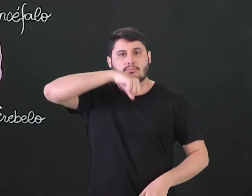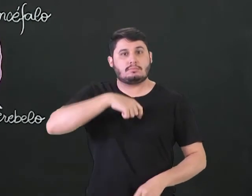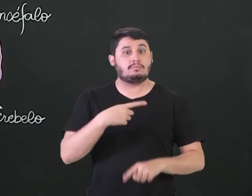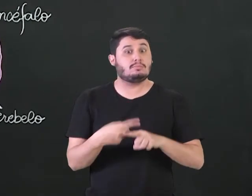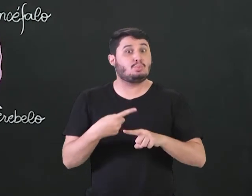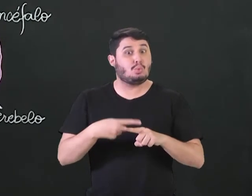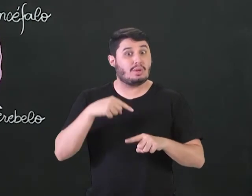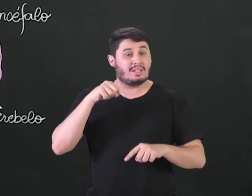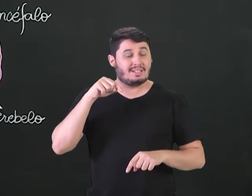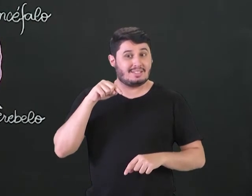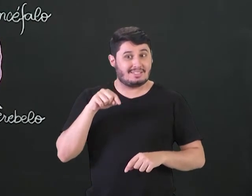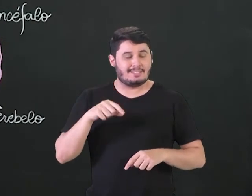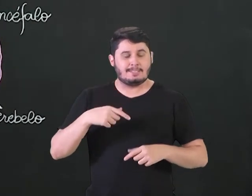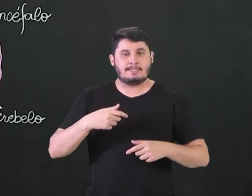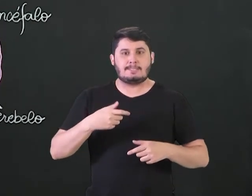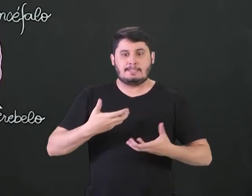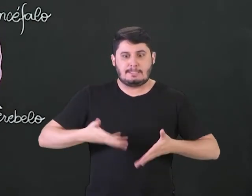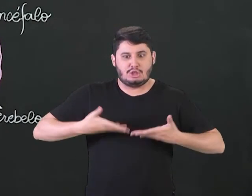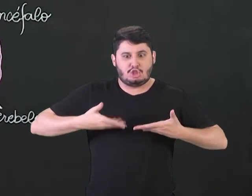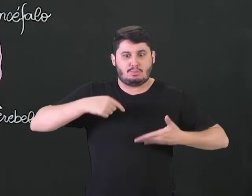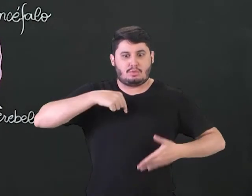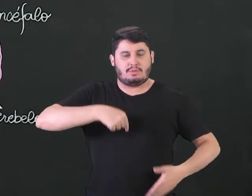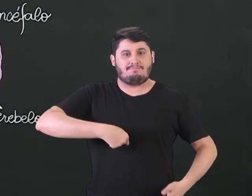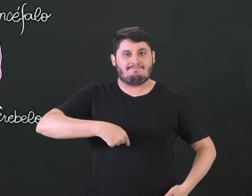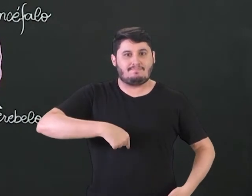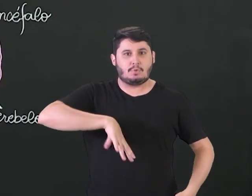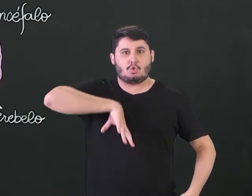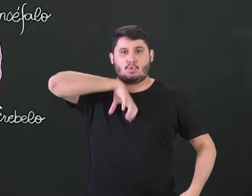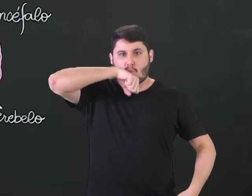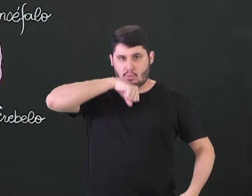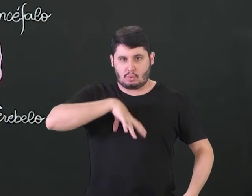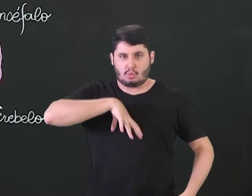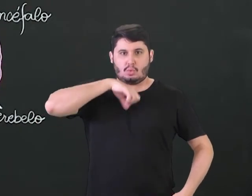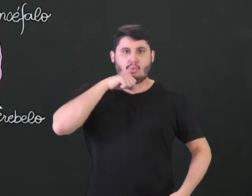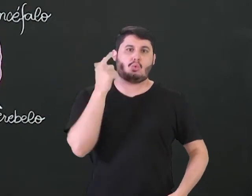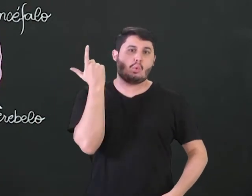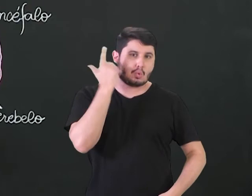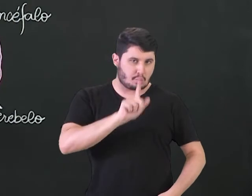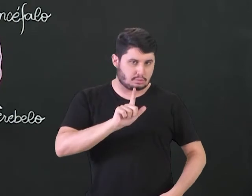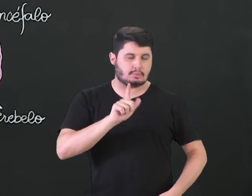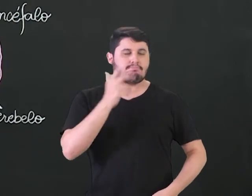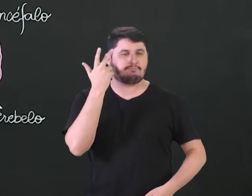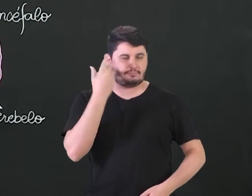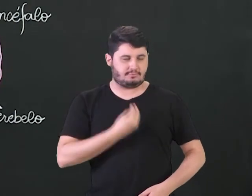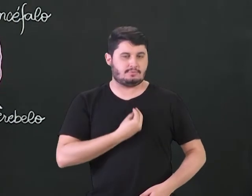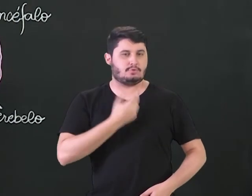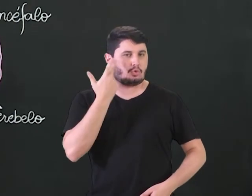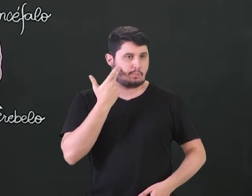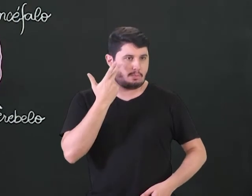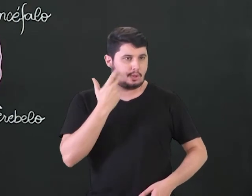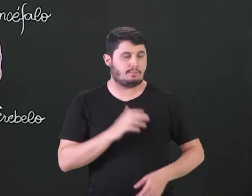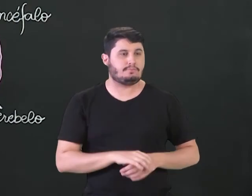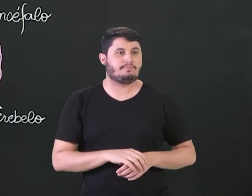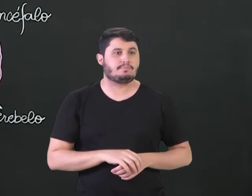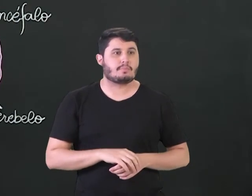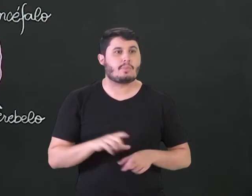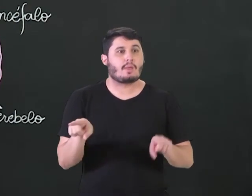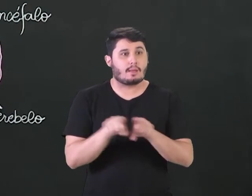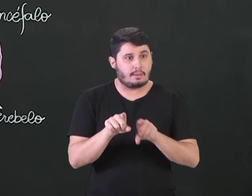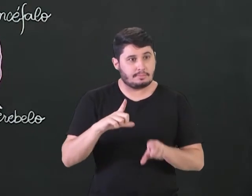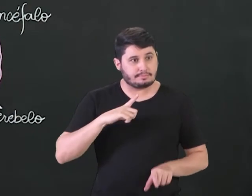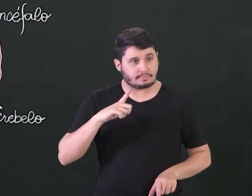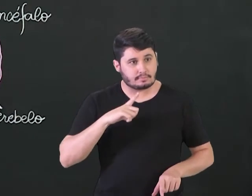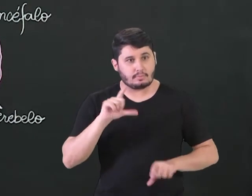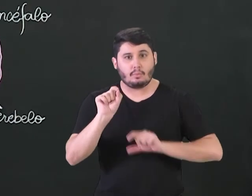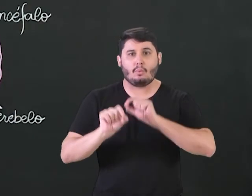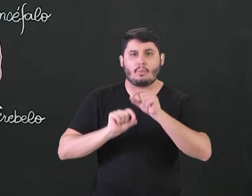nosso diafragma a se contrair a nossa respiração. Tenho a ponte, que vai fazer uma conexão entre as áreas aqui.